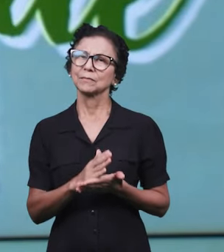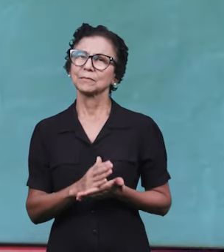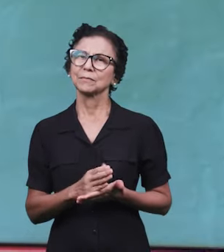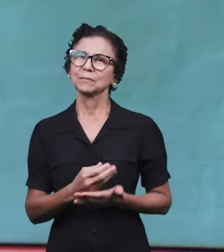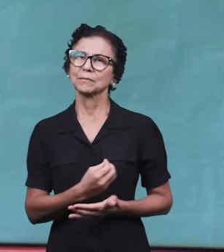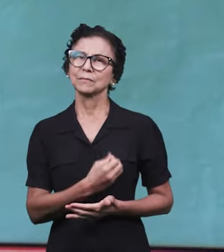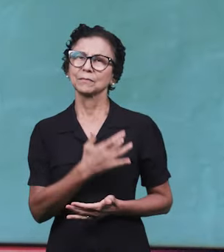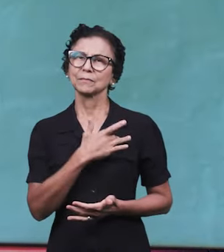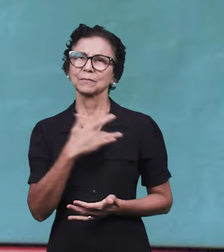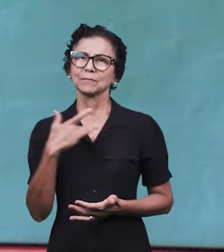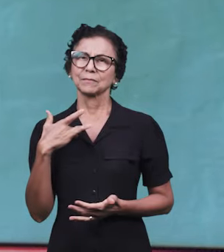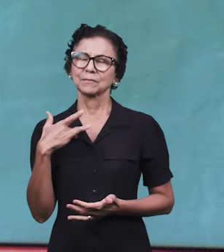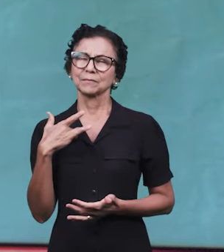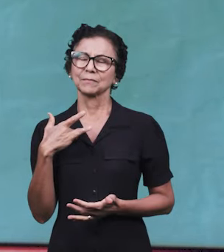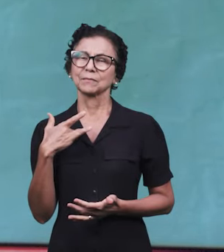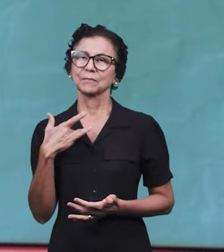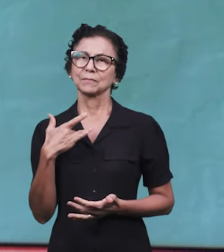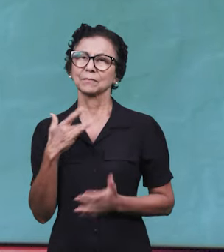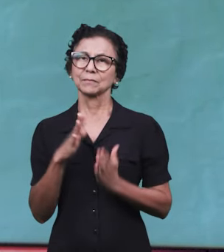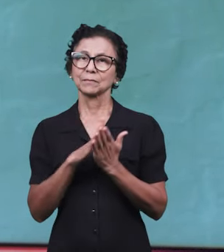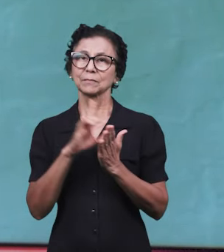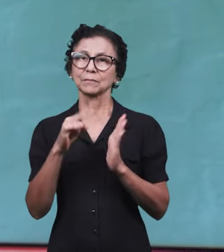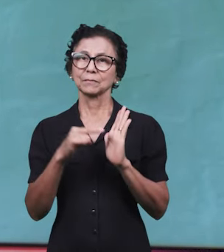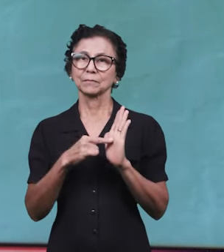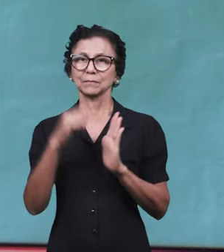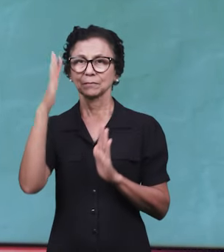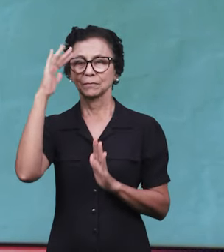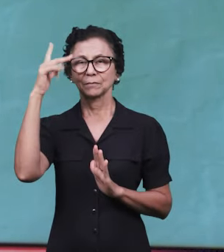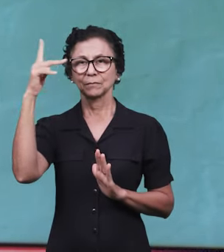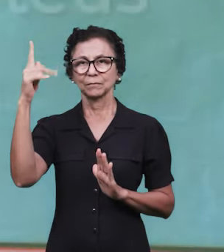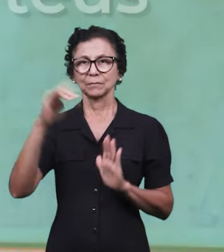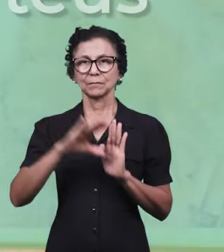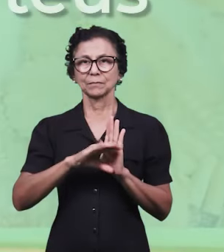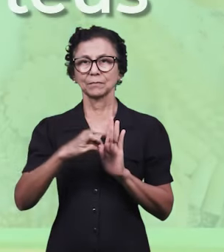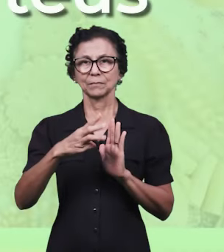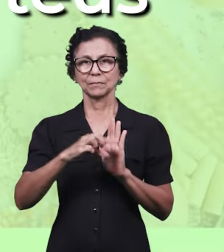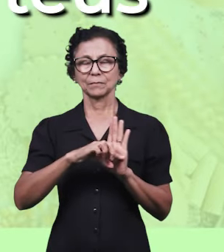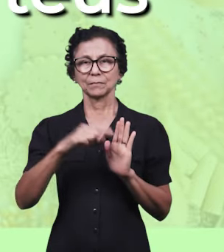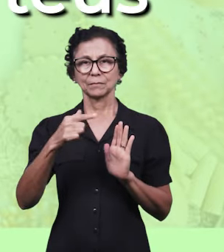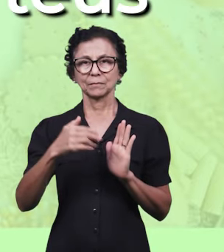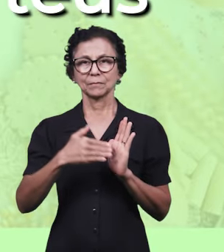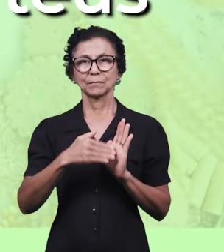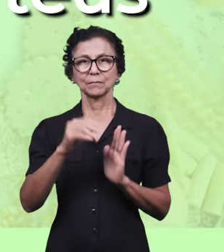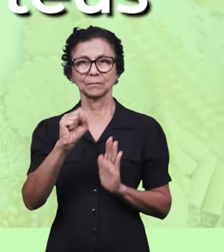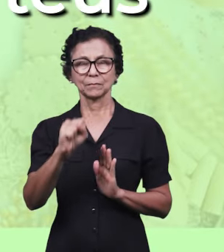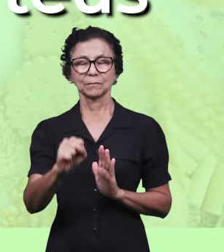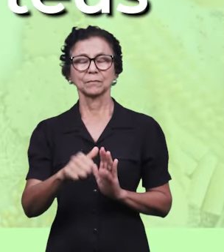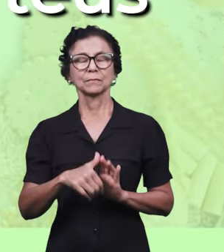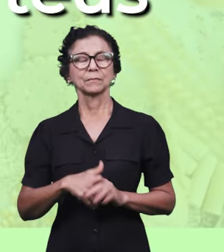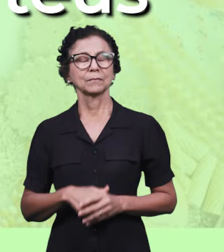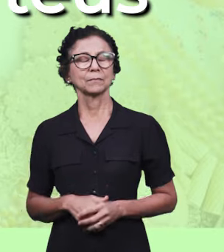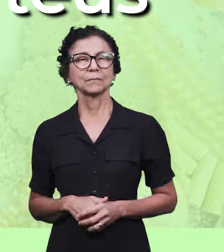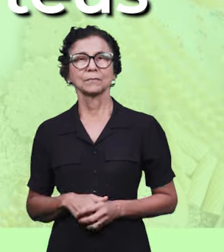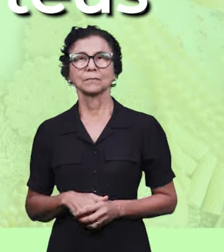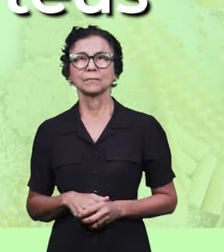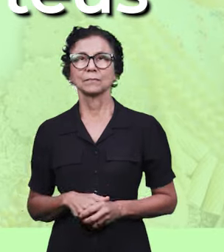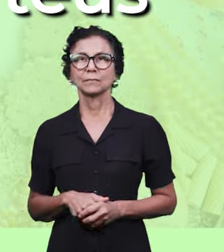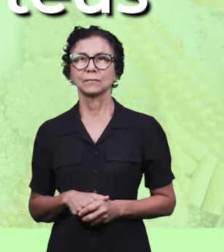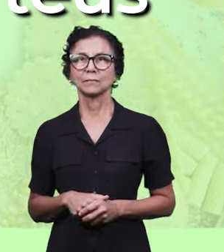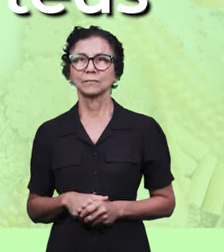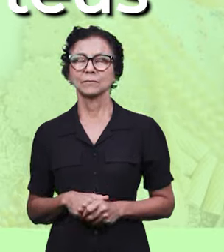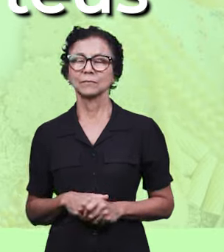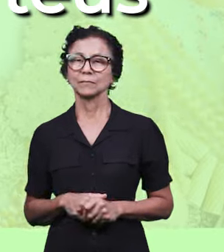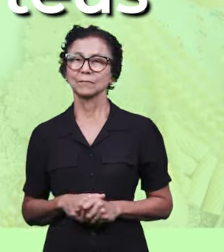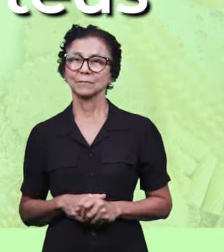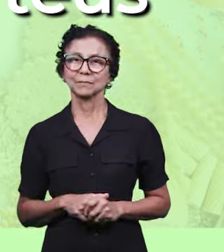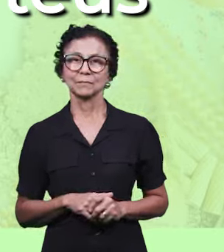saúde. A palavra do Senhor, lá em Provérbios 3, 7 e 8, nos diz: Não seja sábio a teus próprios